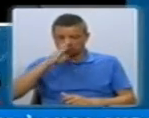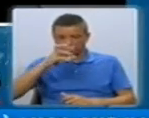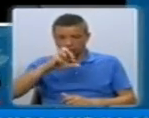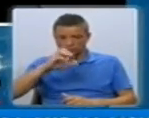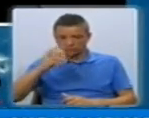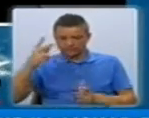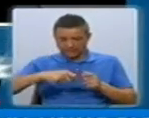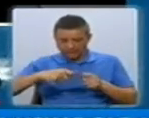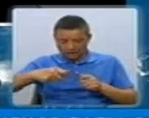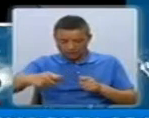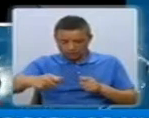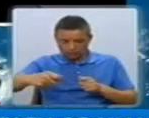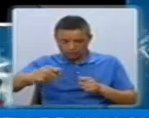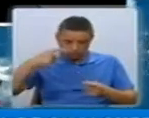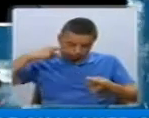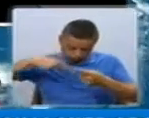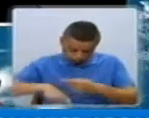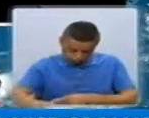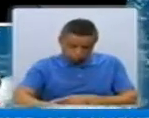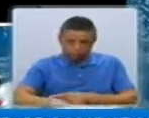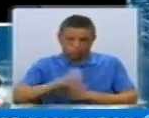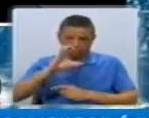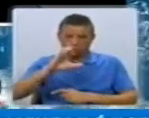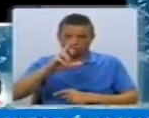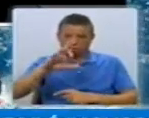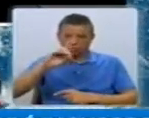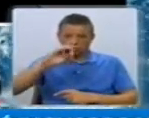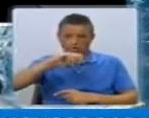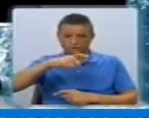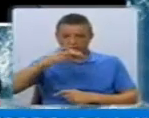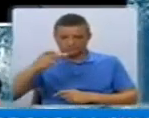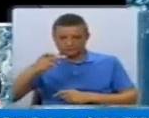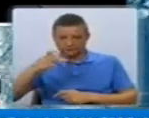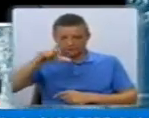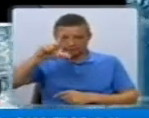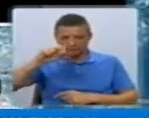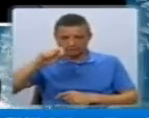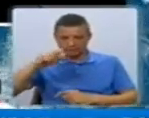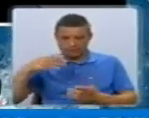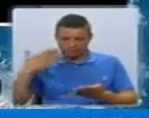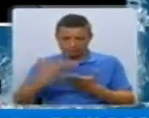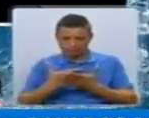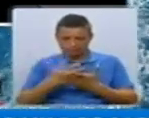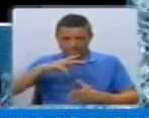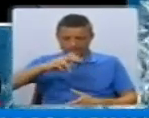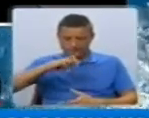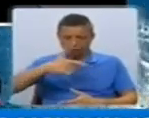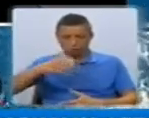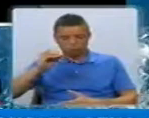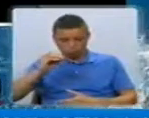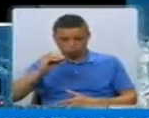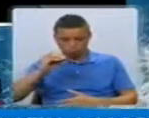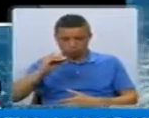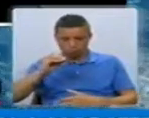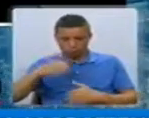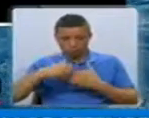80 km da crosta e terá chegado eventualmente até ao manto de Vesta. E a história diz-nos